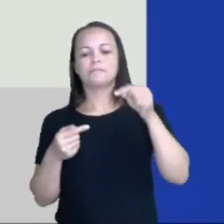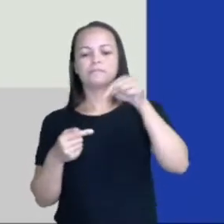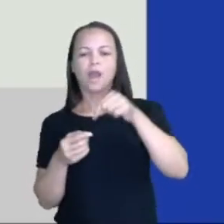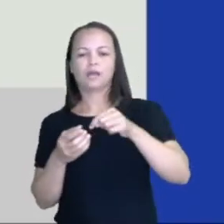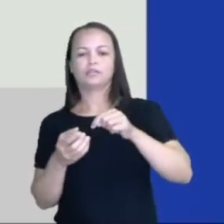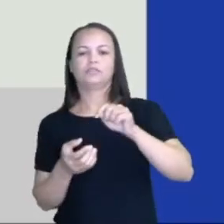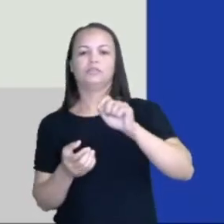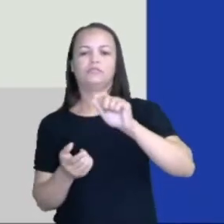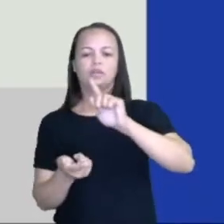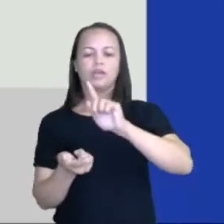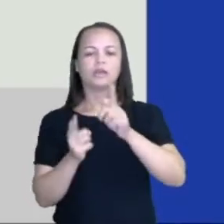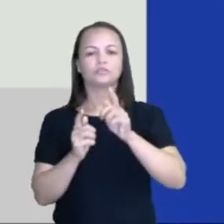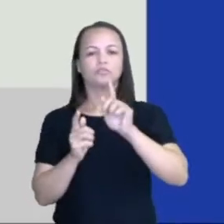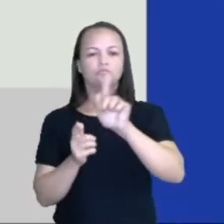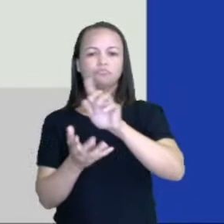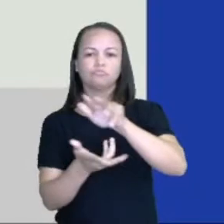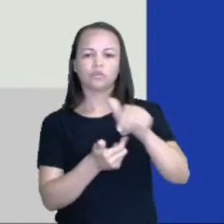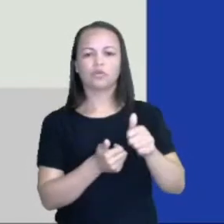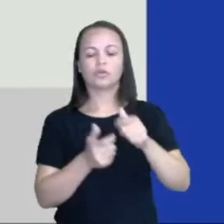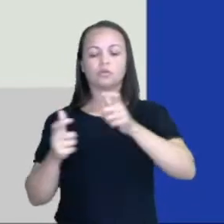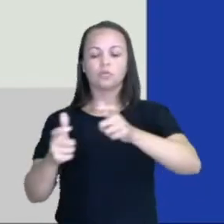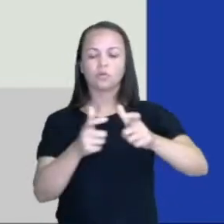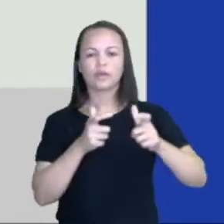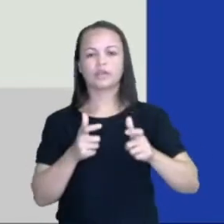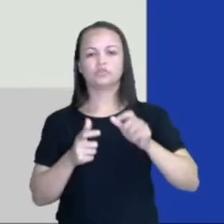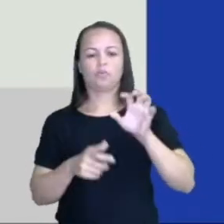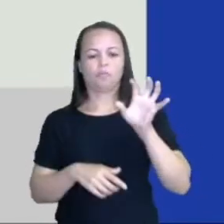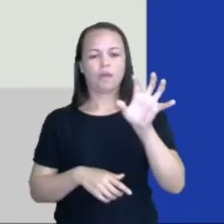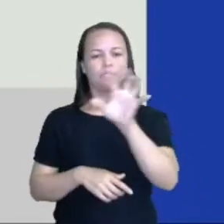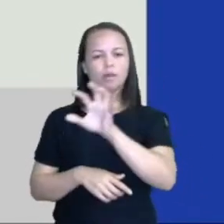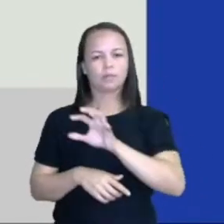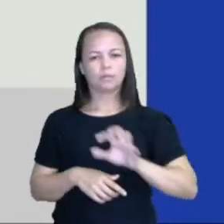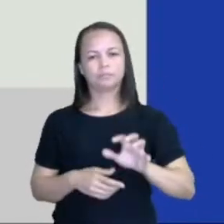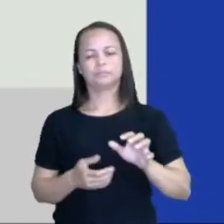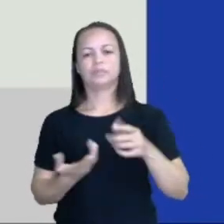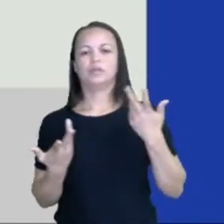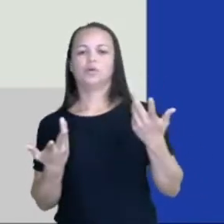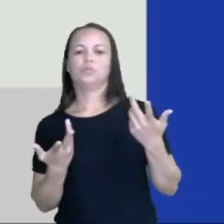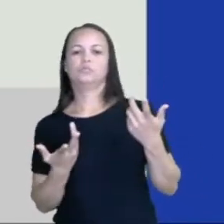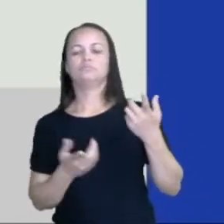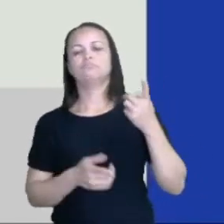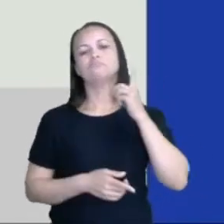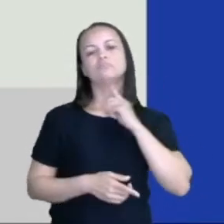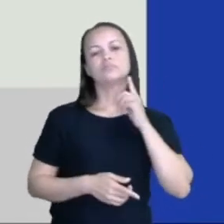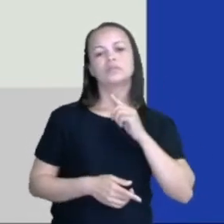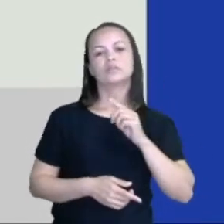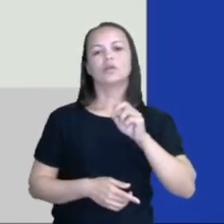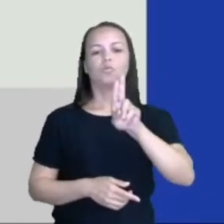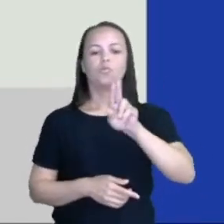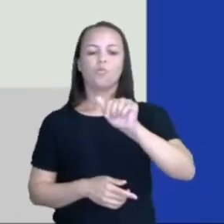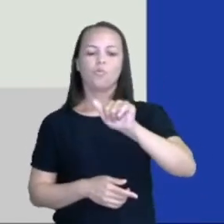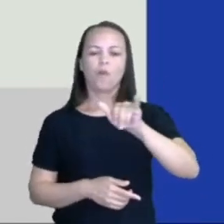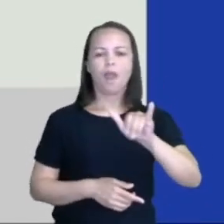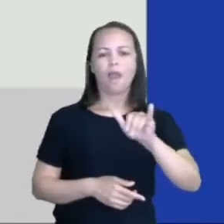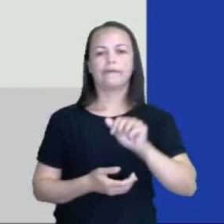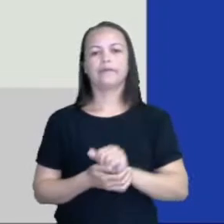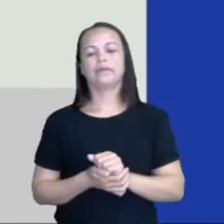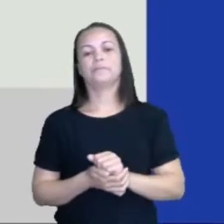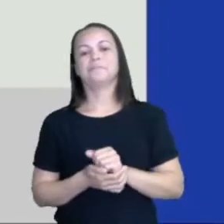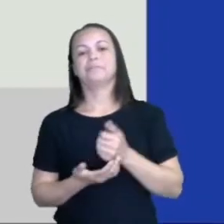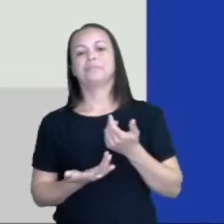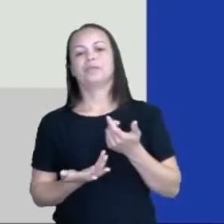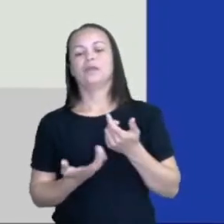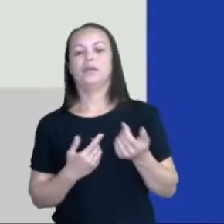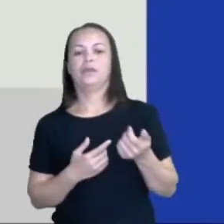falar por conta de determinadas regiões. Eu coloquei aqui o dialeto mineiro, uai, o dialeto do sul,